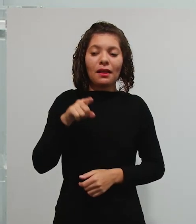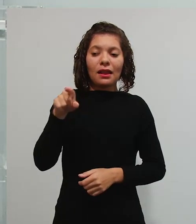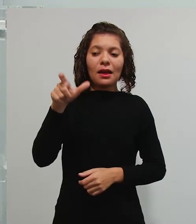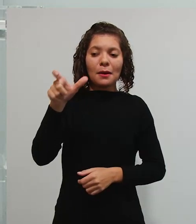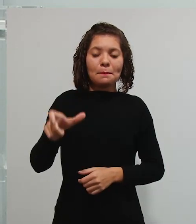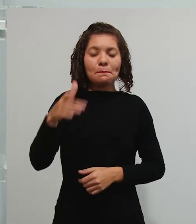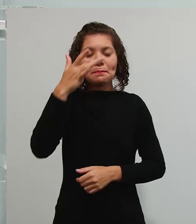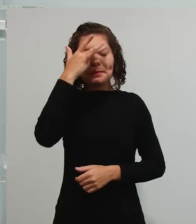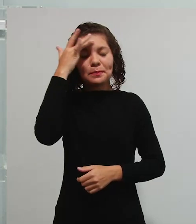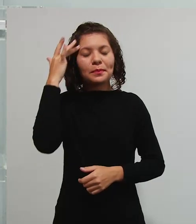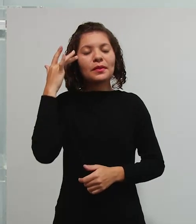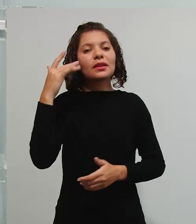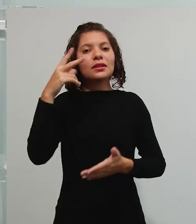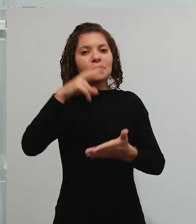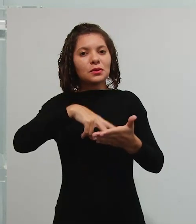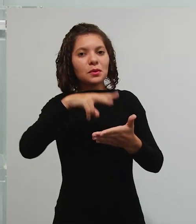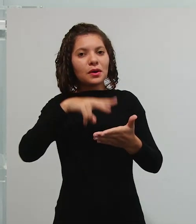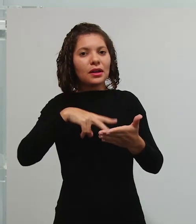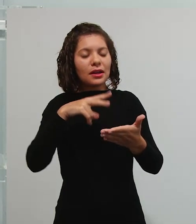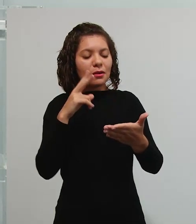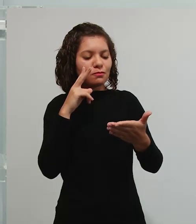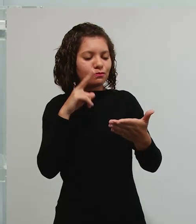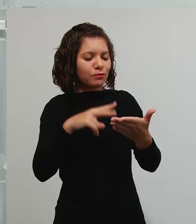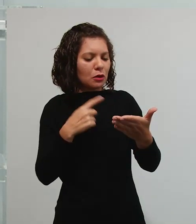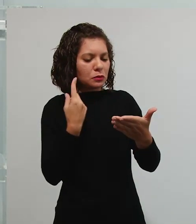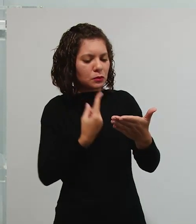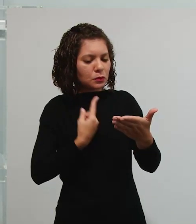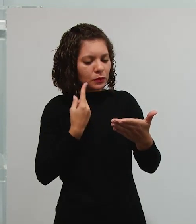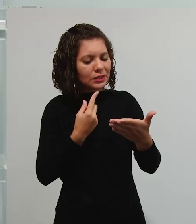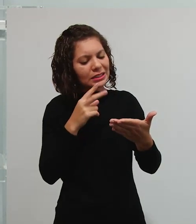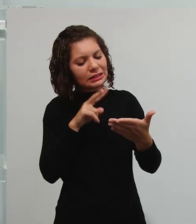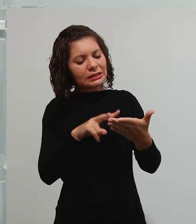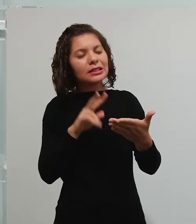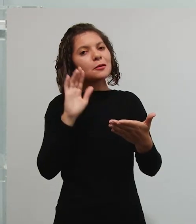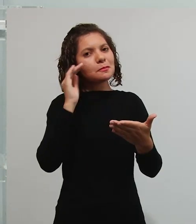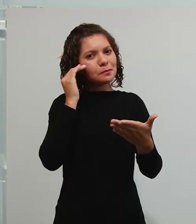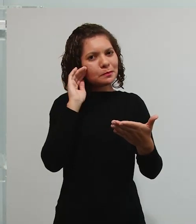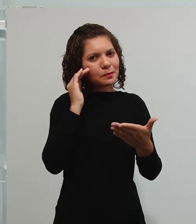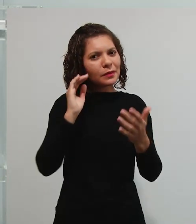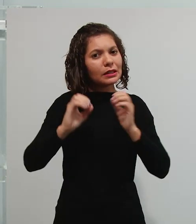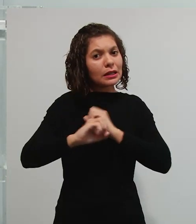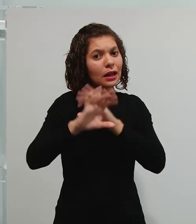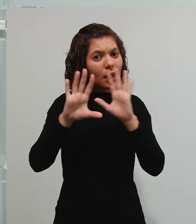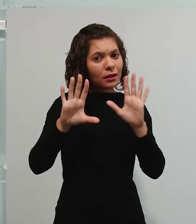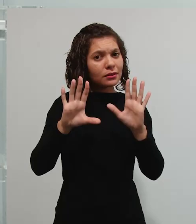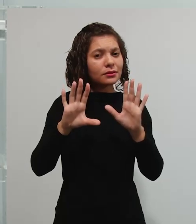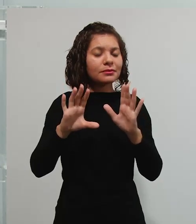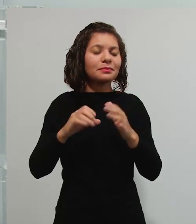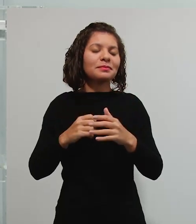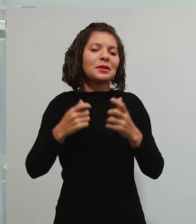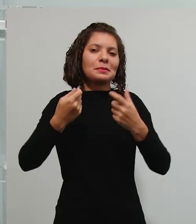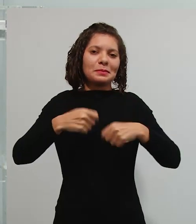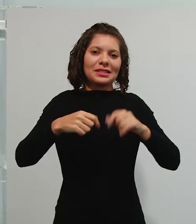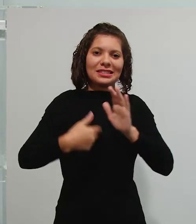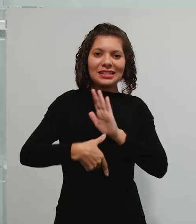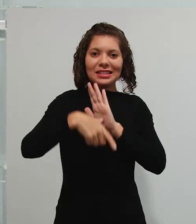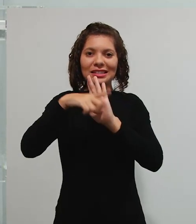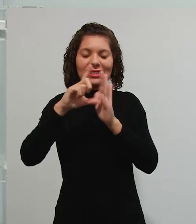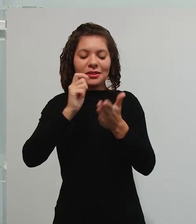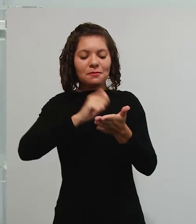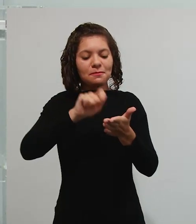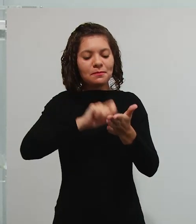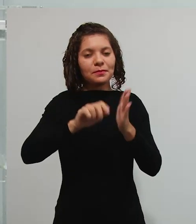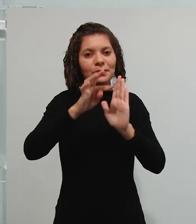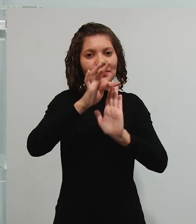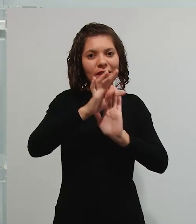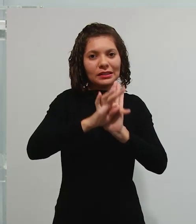aqui eu não escrevi bem, mas eu quis dizer isso. Não, você não vai estar lá neste momento. Então, tem que ser organizado de tal forma para que o outro entenda aquilo que